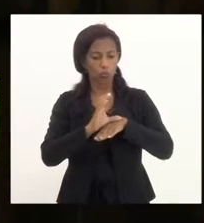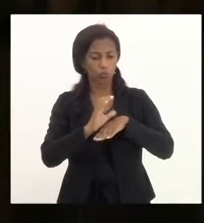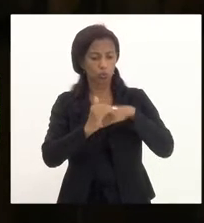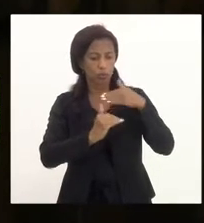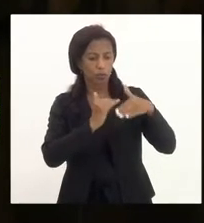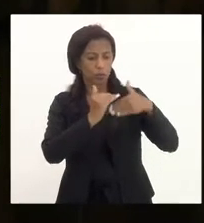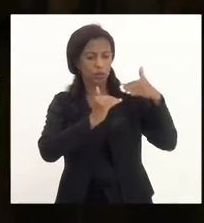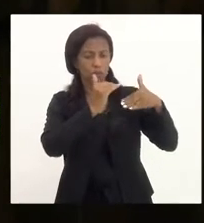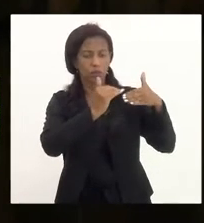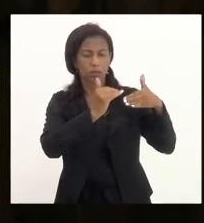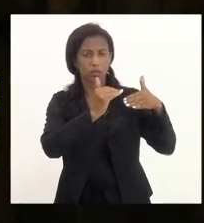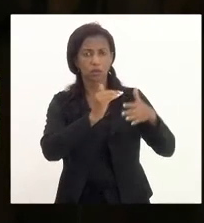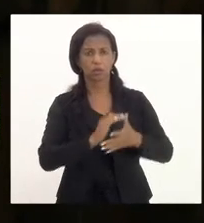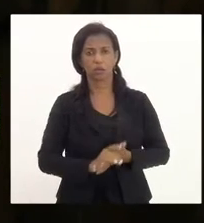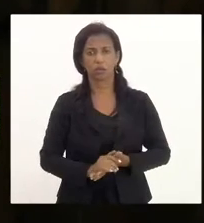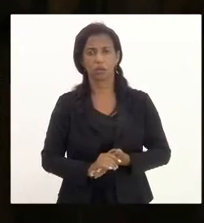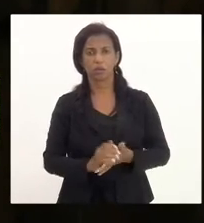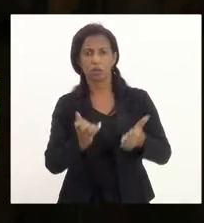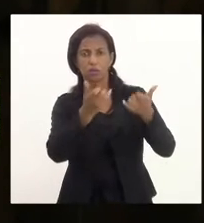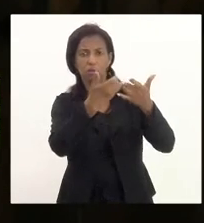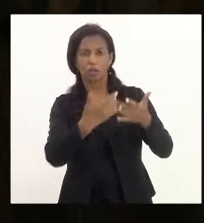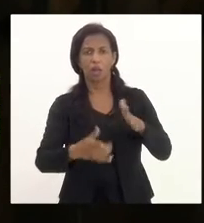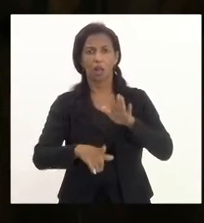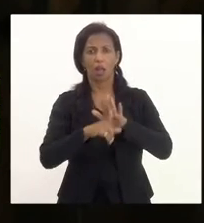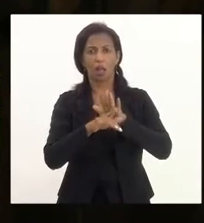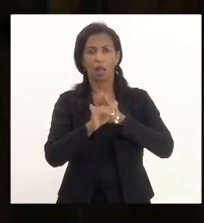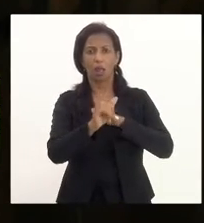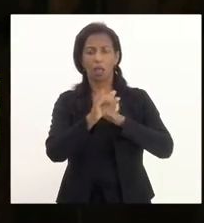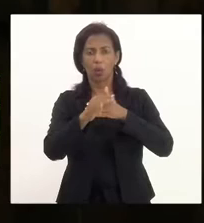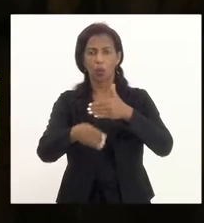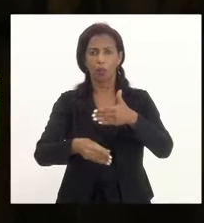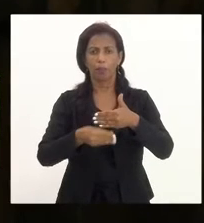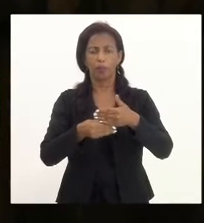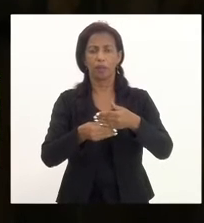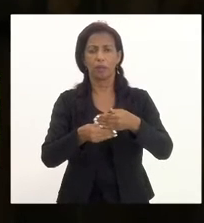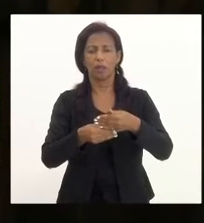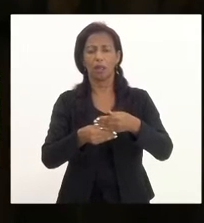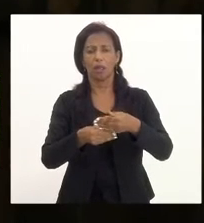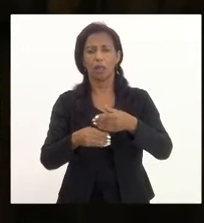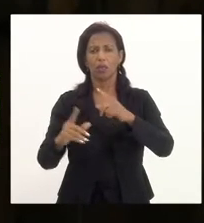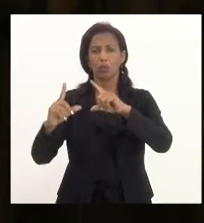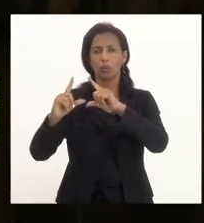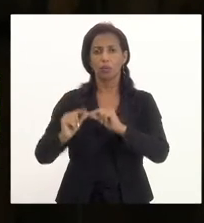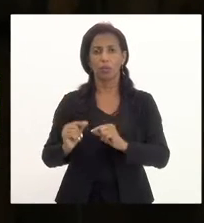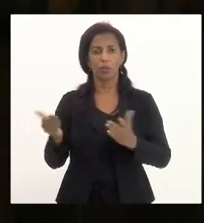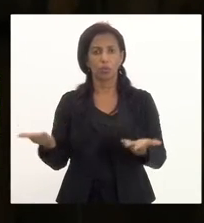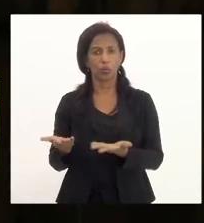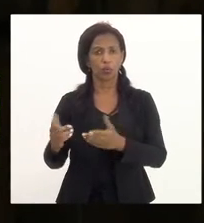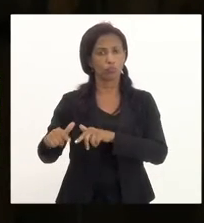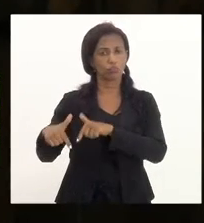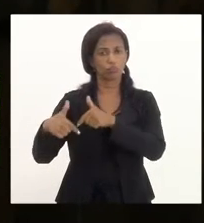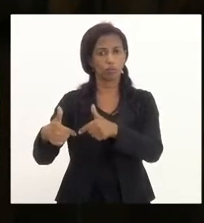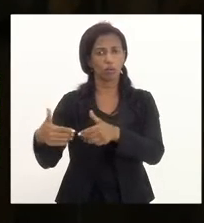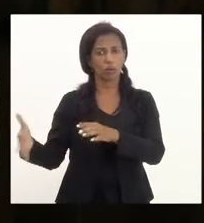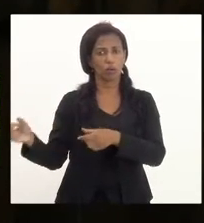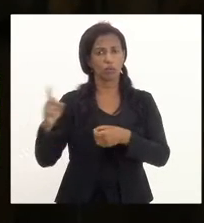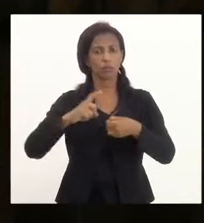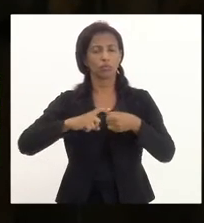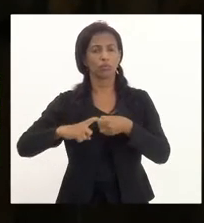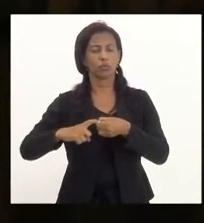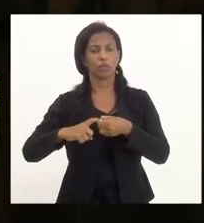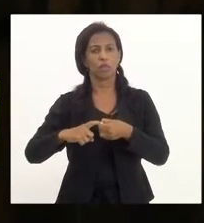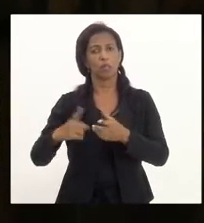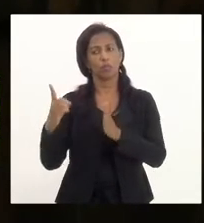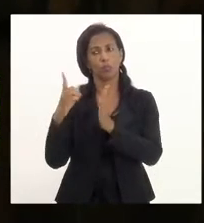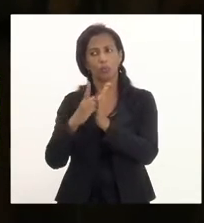ou a definição e lei complementar no mínimo de alguns desses ativos que hoje e do Rio previdência mas por